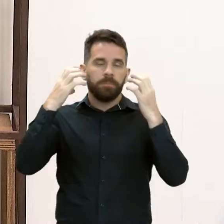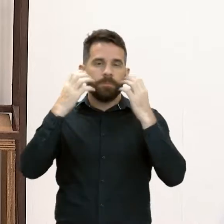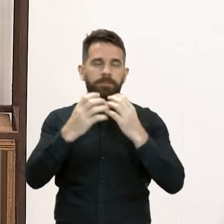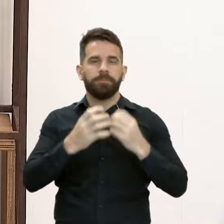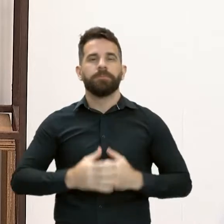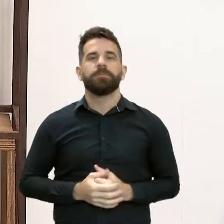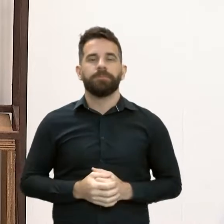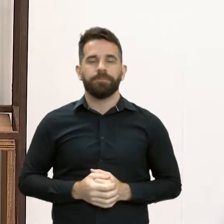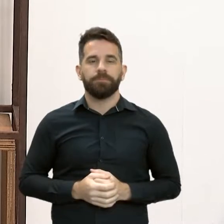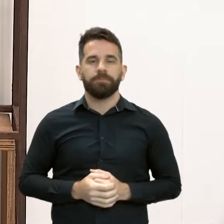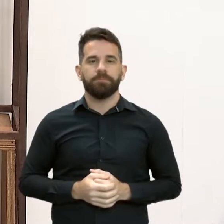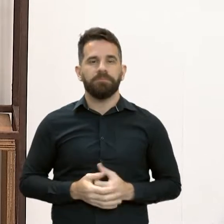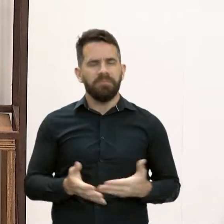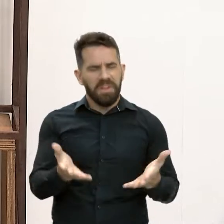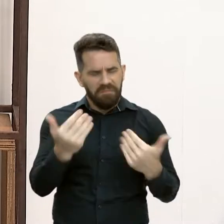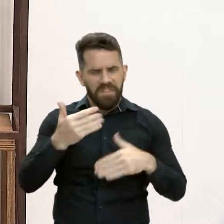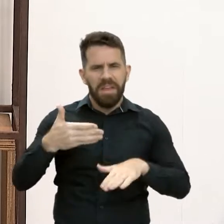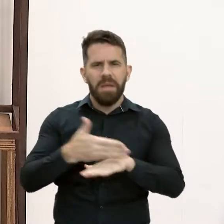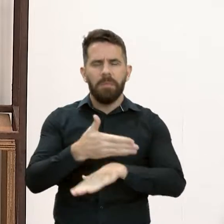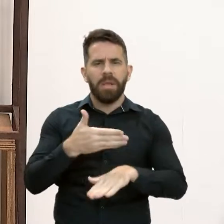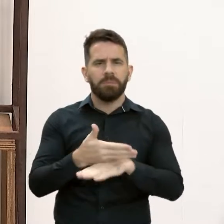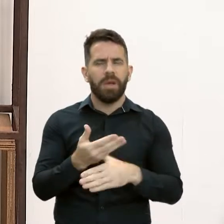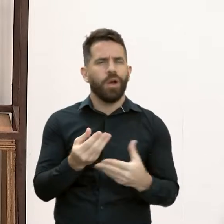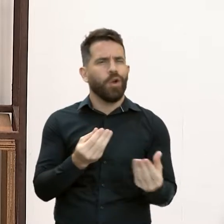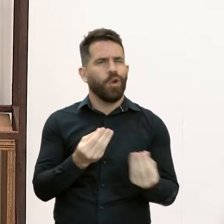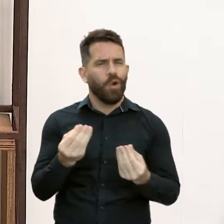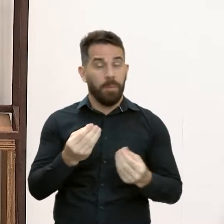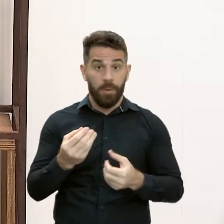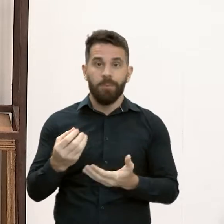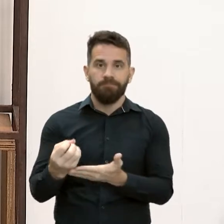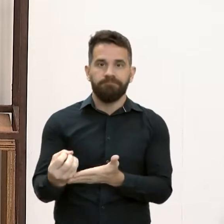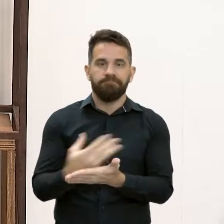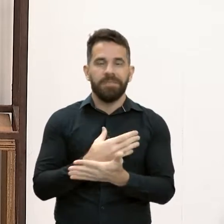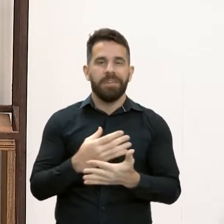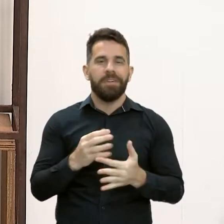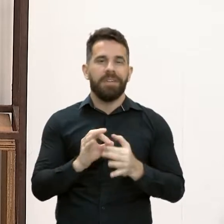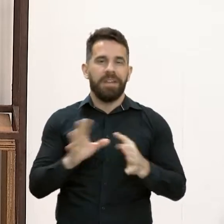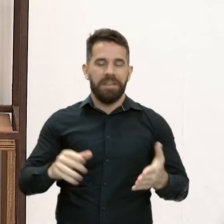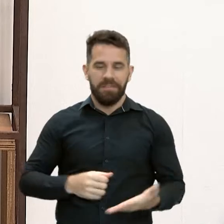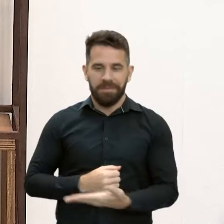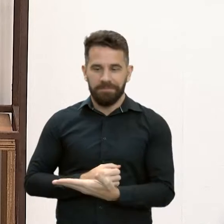cheia. Participe com a gente por meio do WhatsApp. O número é o